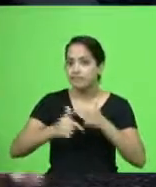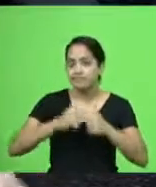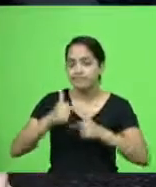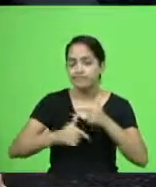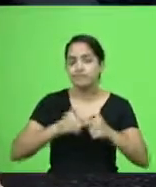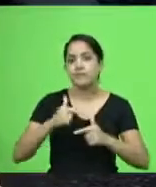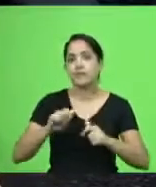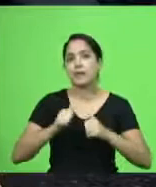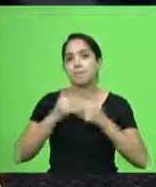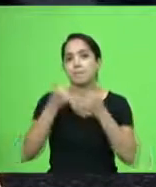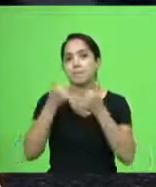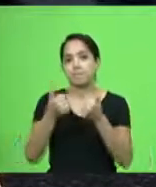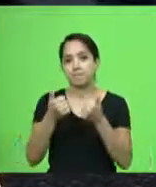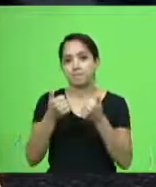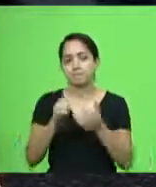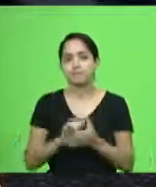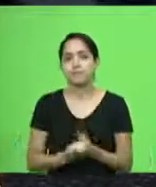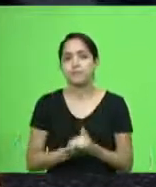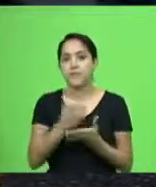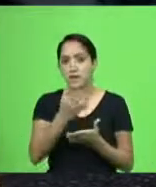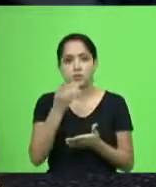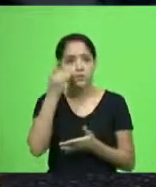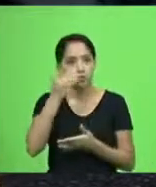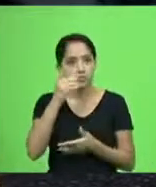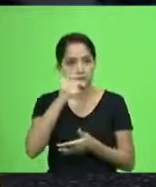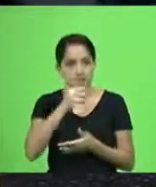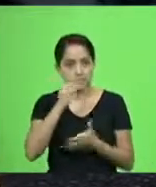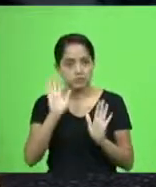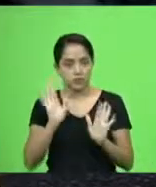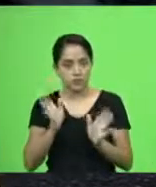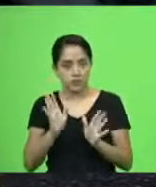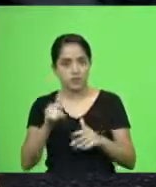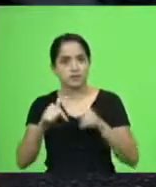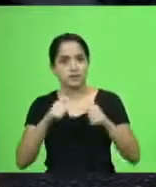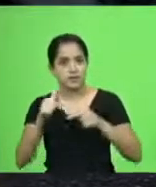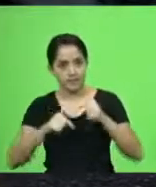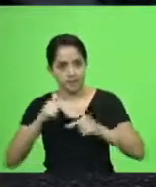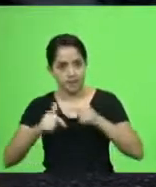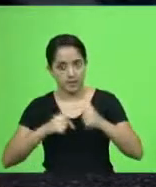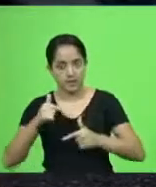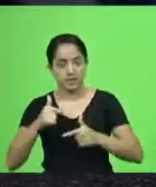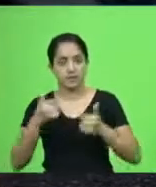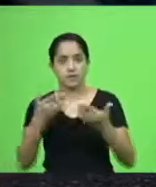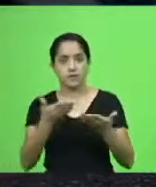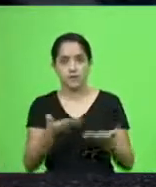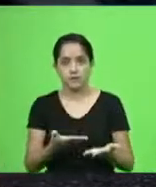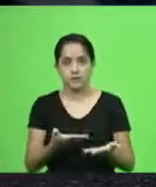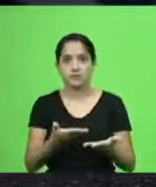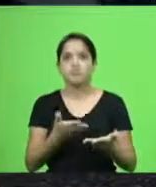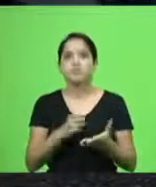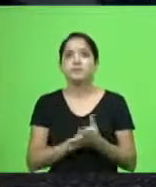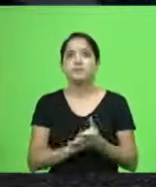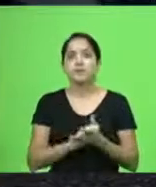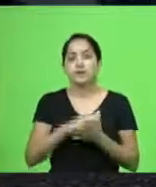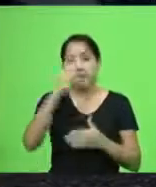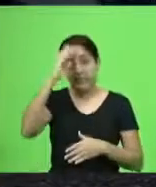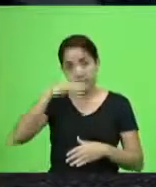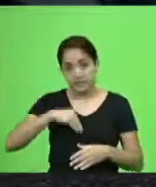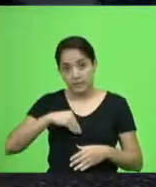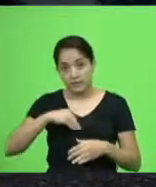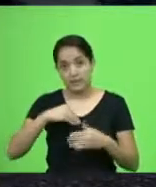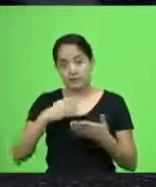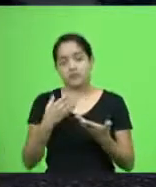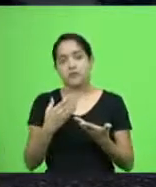tão nobre. O deputado Kennedy já trabalha em algo semelhante e algo de grande impacto no Estado, que é na questão da depressão. E eu me